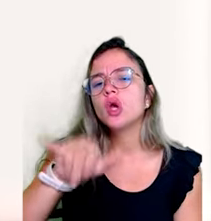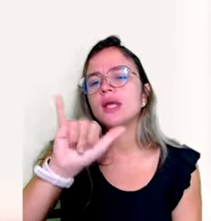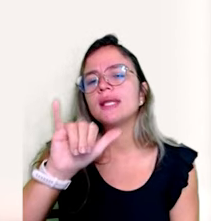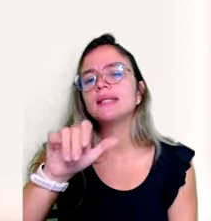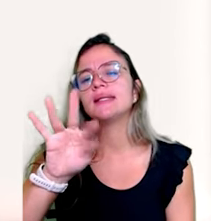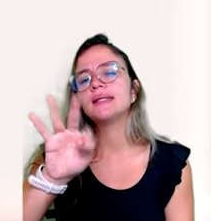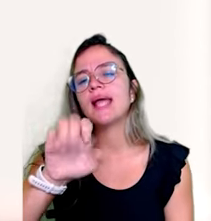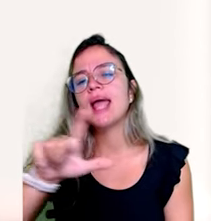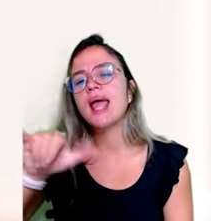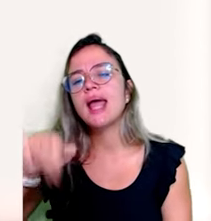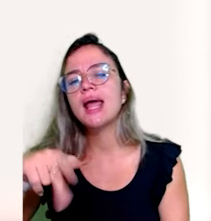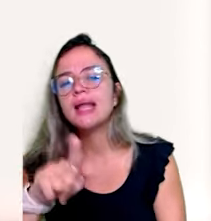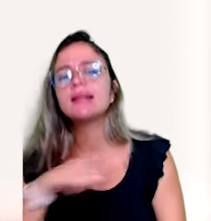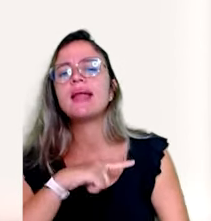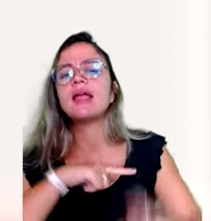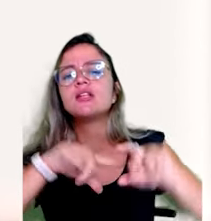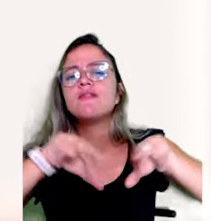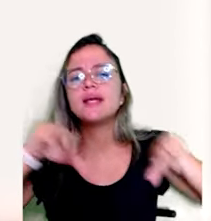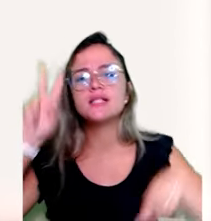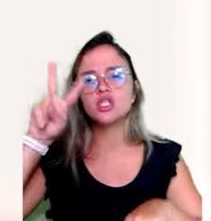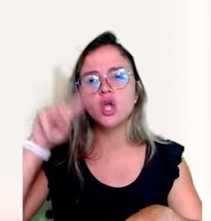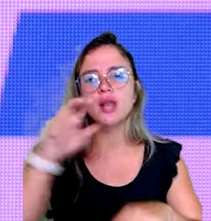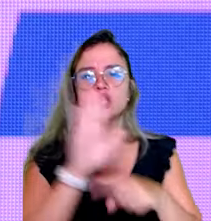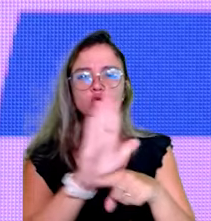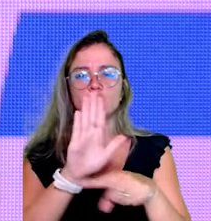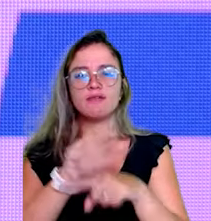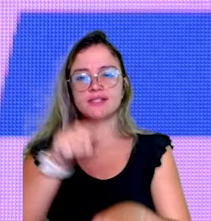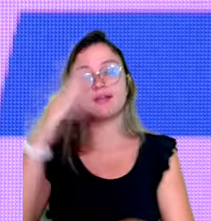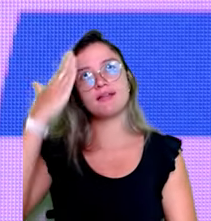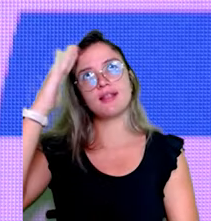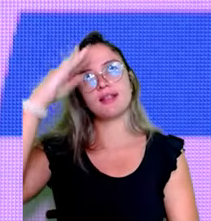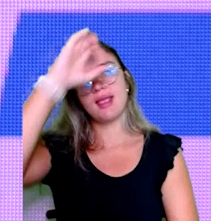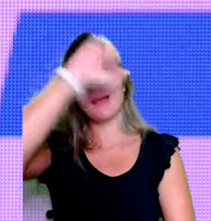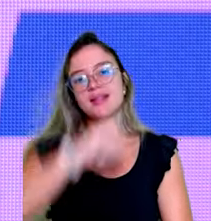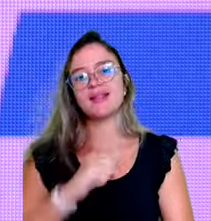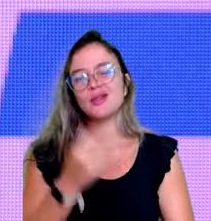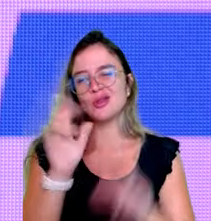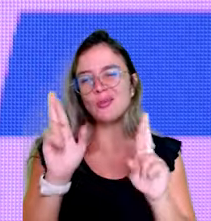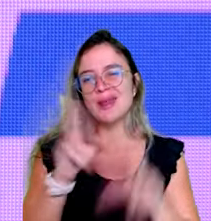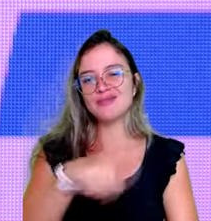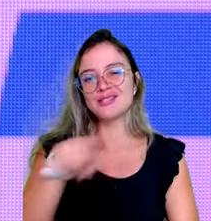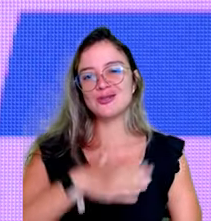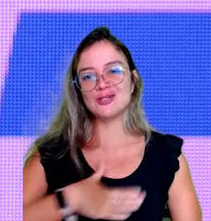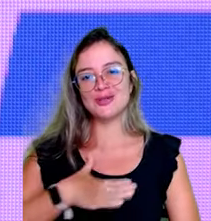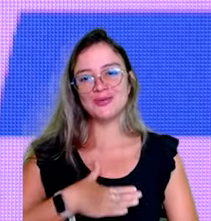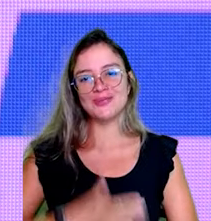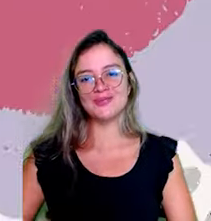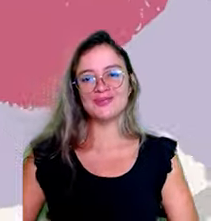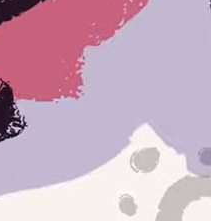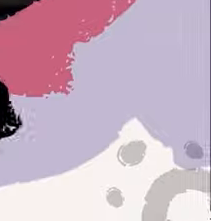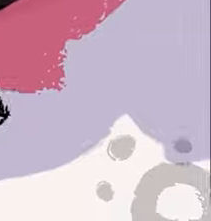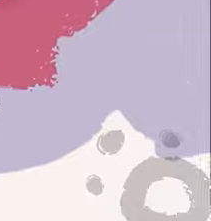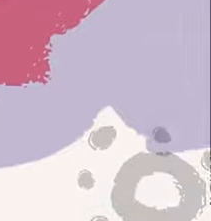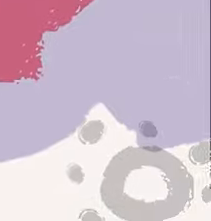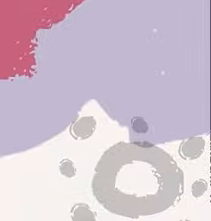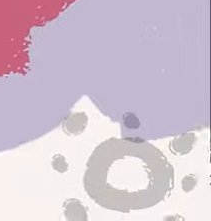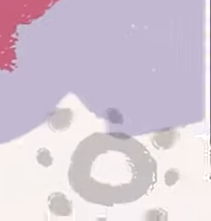nos apresenta vários cases para se inspirar. Espero que desfrutem das leituras. Até a próxima!